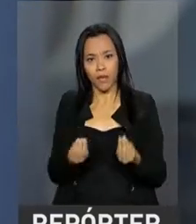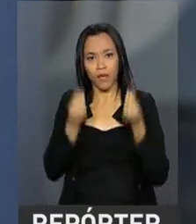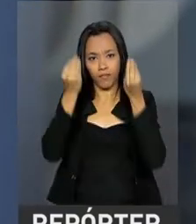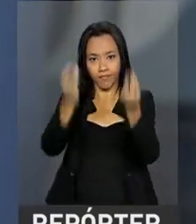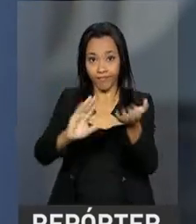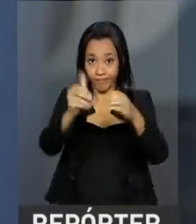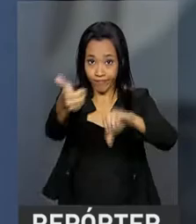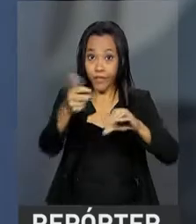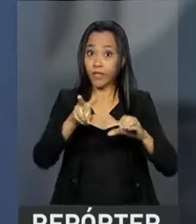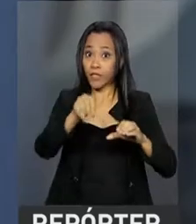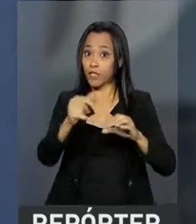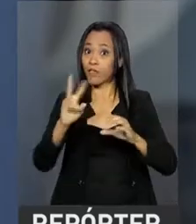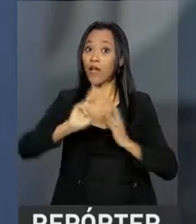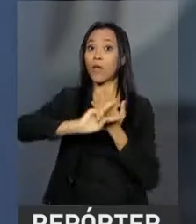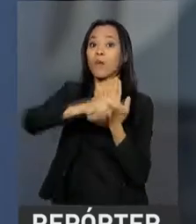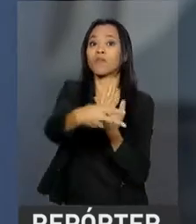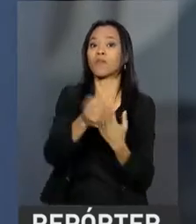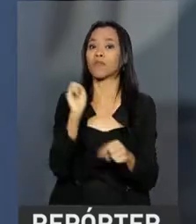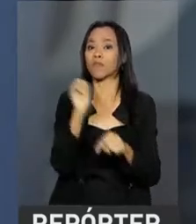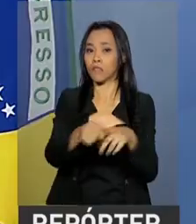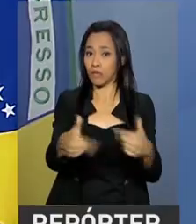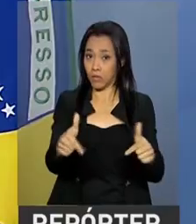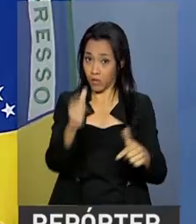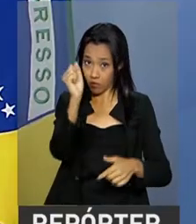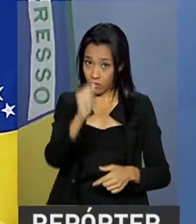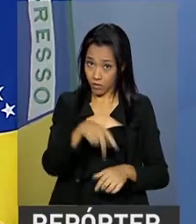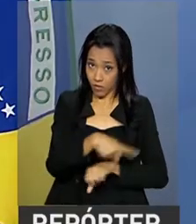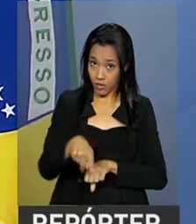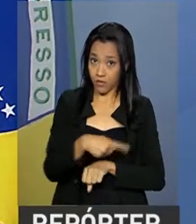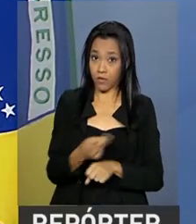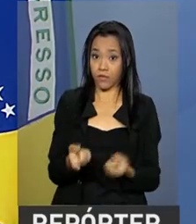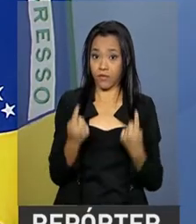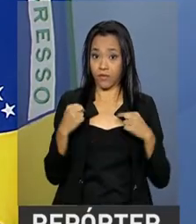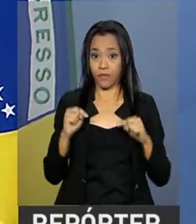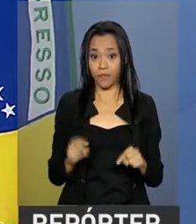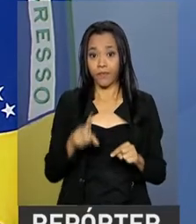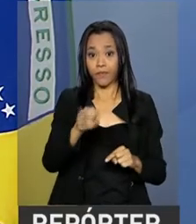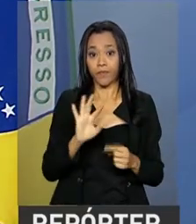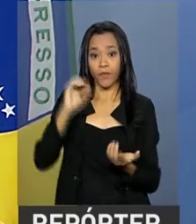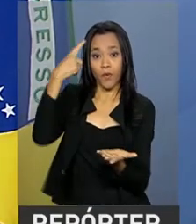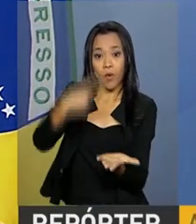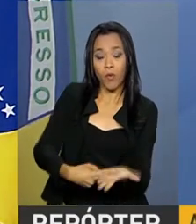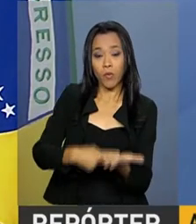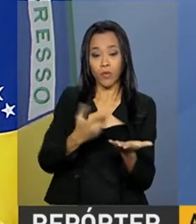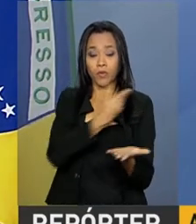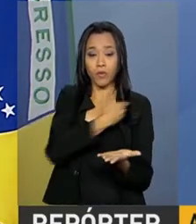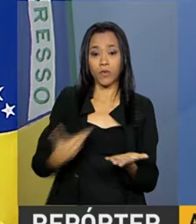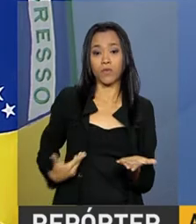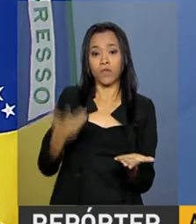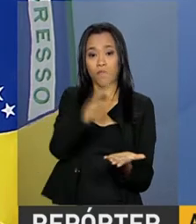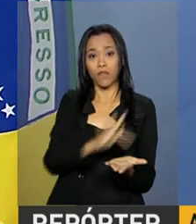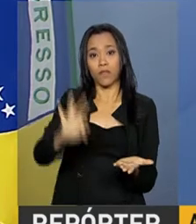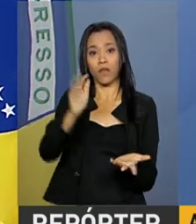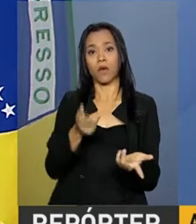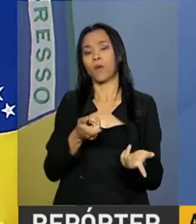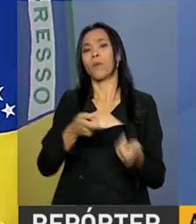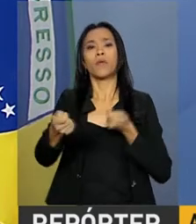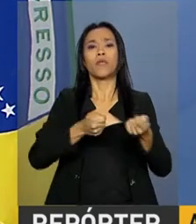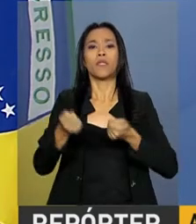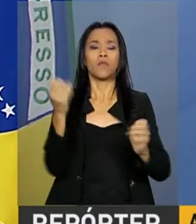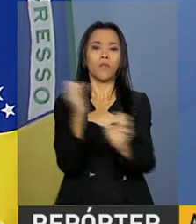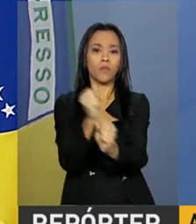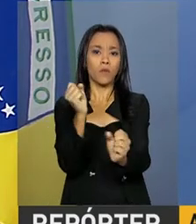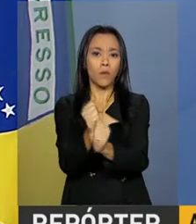que vão gerar empregos no país o compromisso do governo federal com equilíbrio das contas públicas tem sido